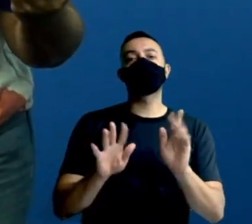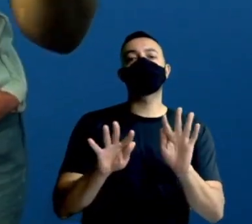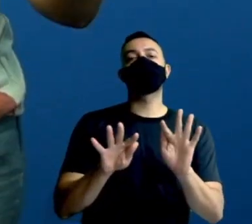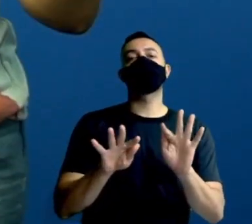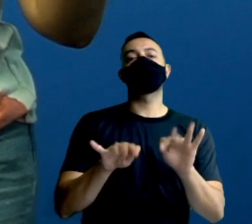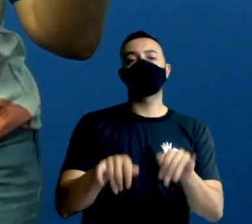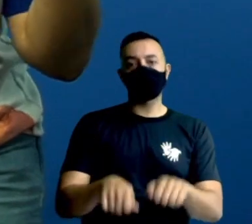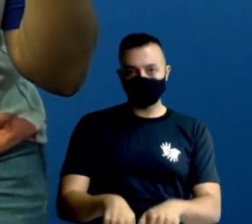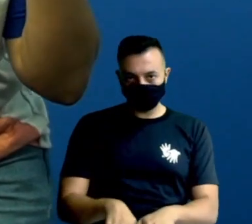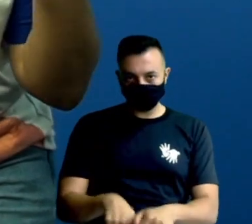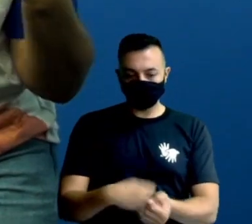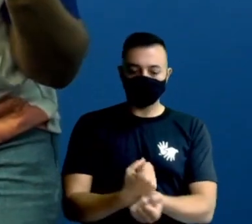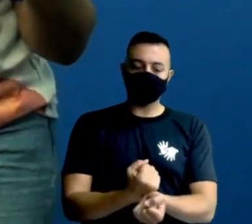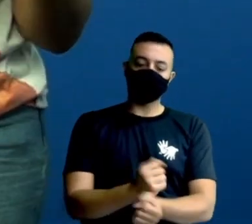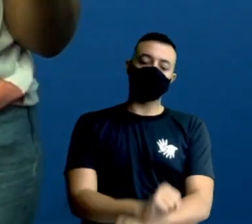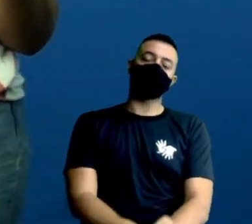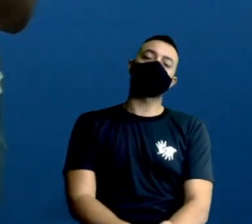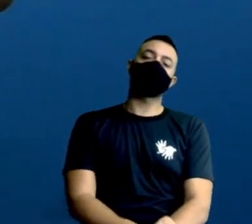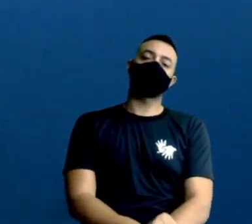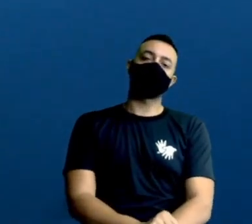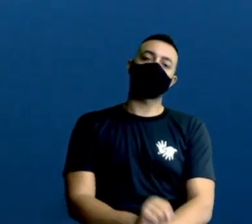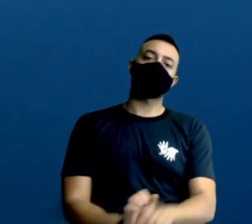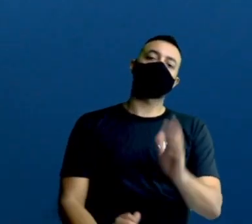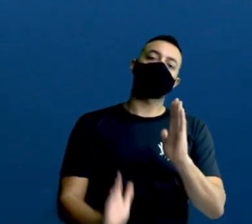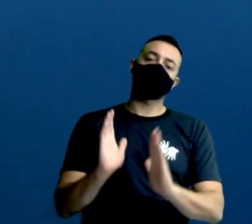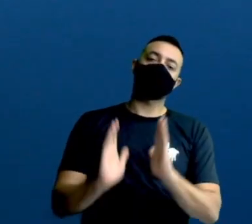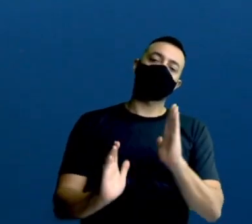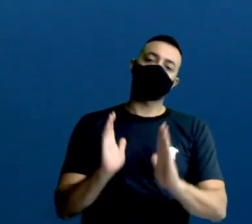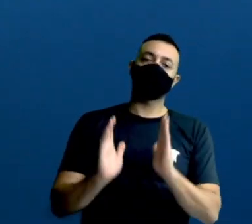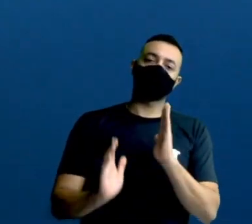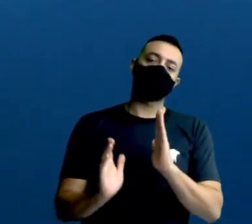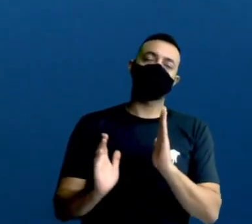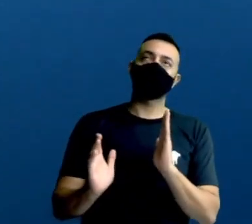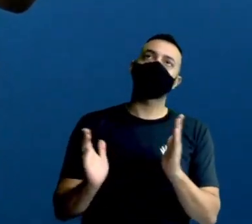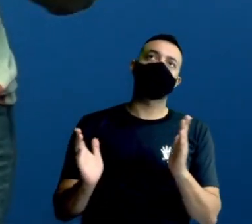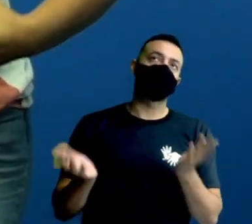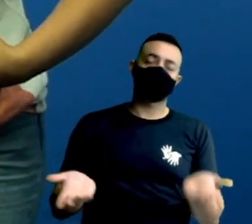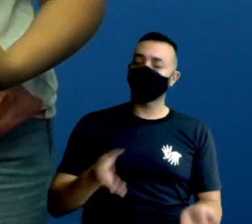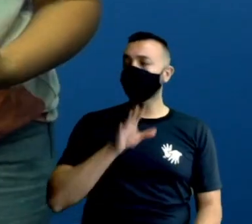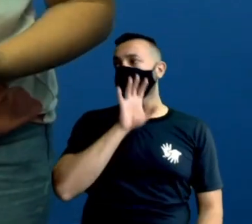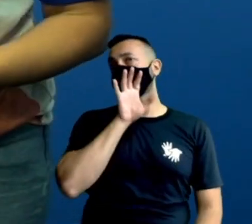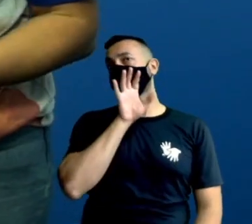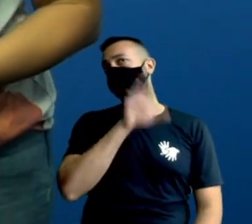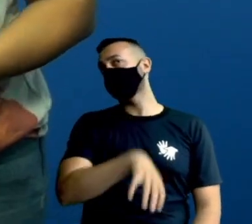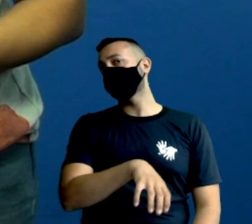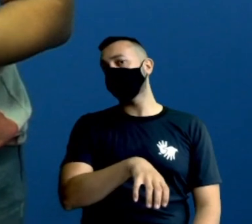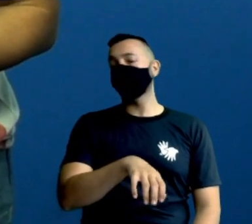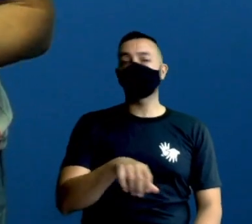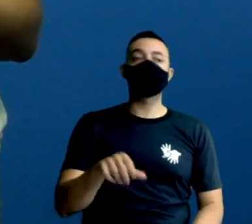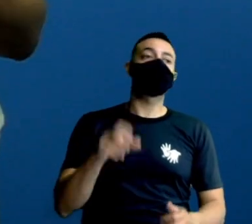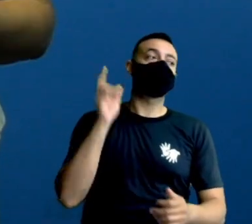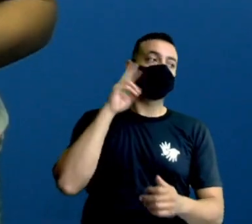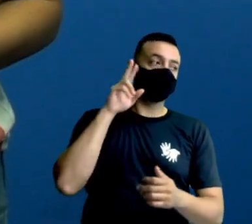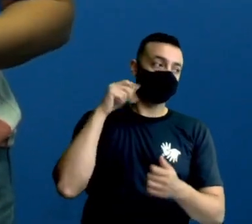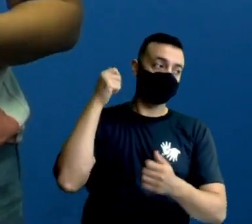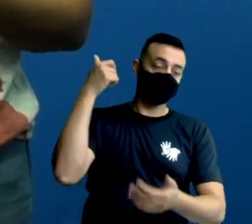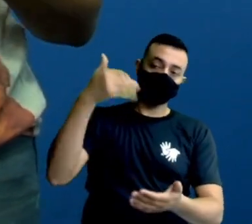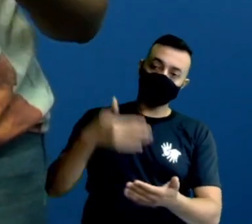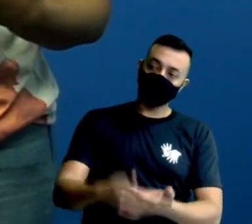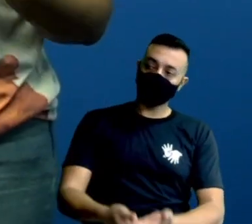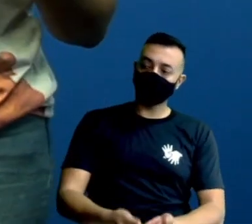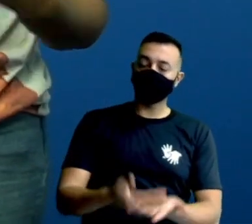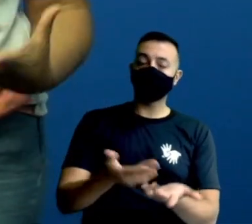fim da escravidão, um período mais, a coisa mais nojenta assim da história que a gente tem na história da